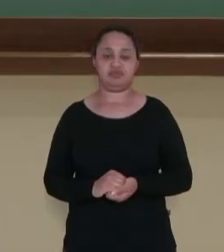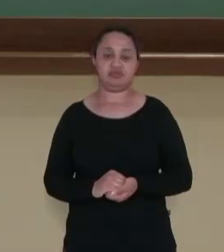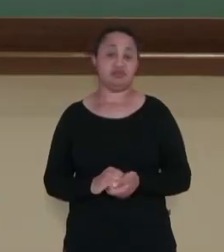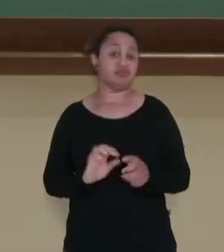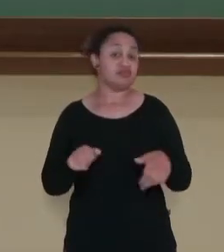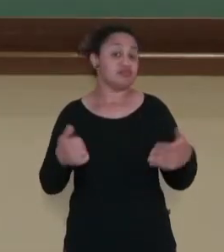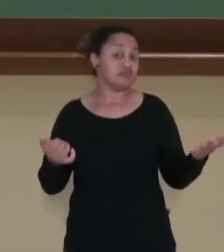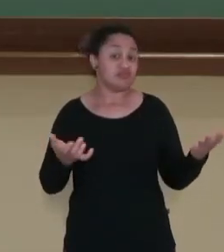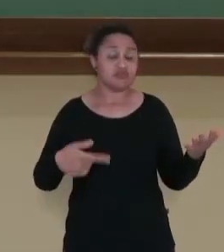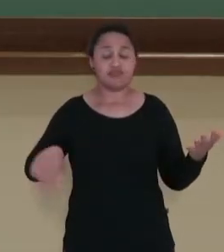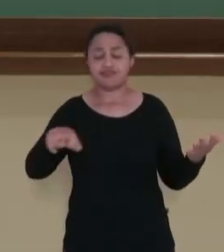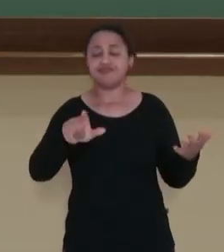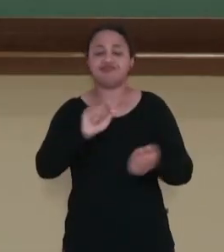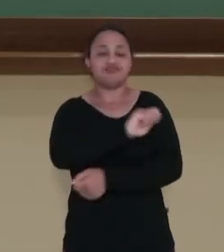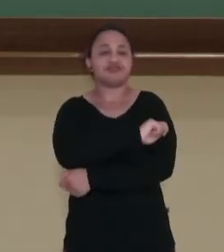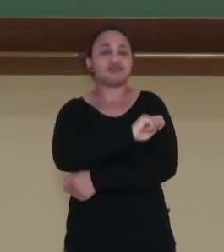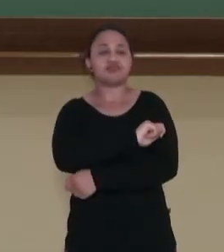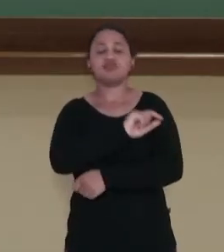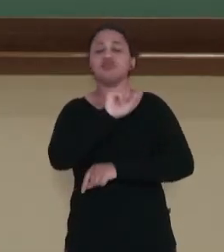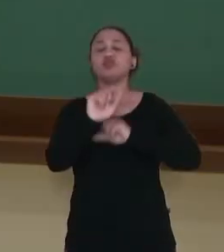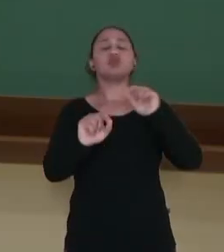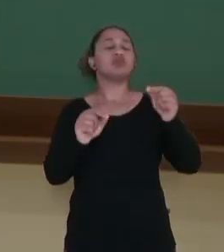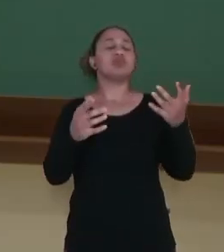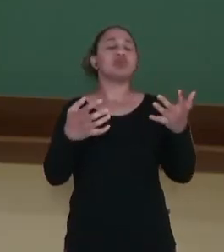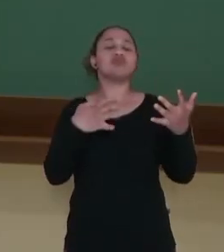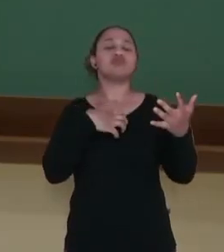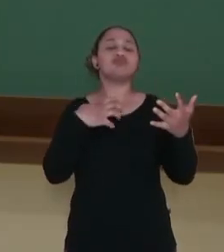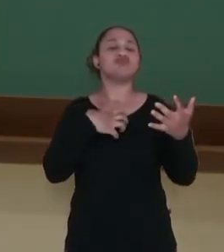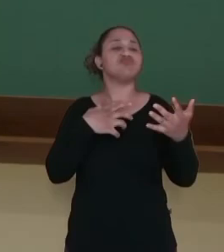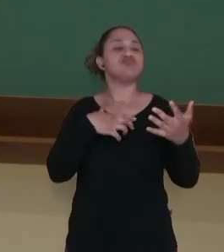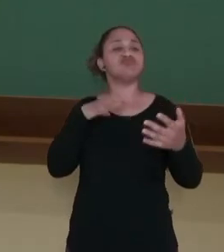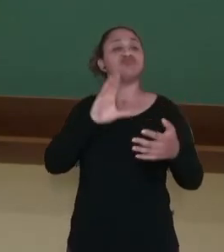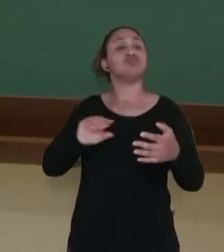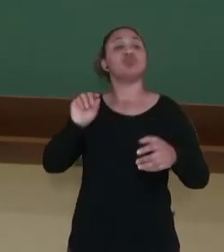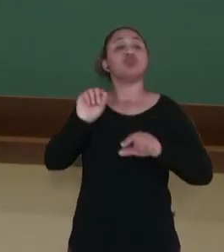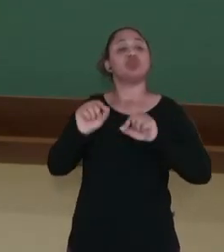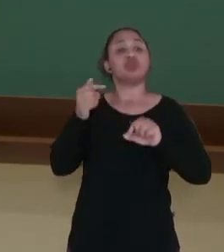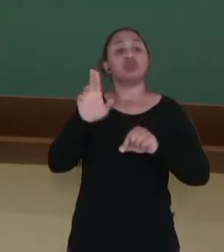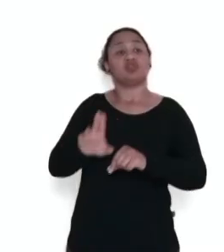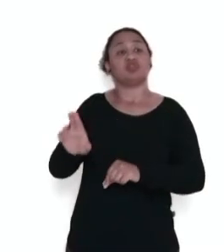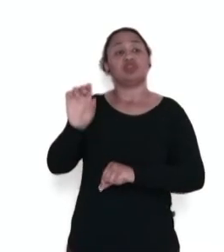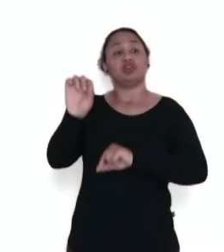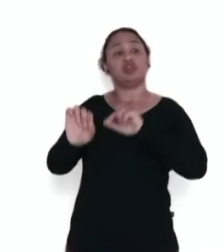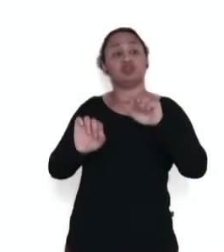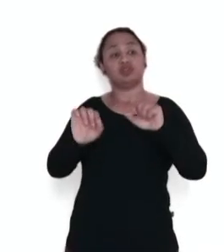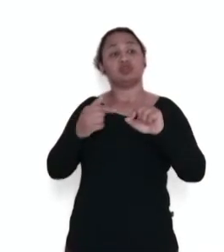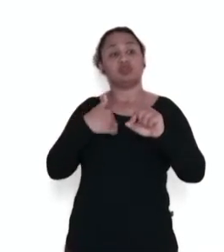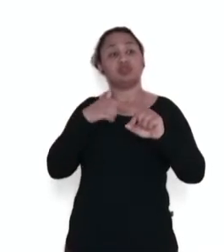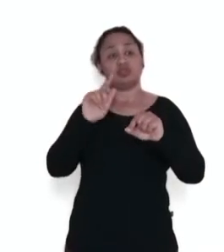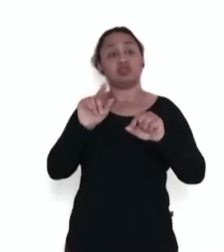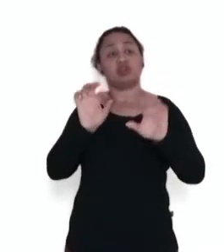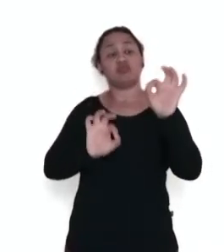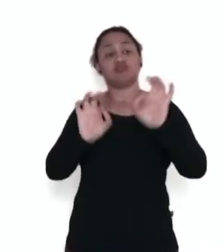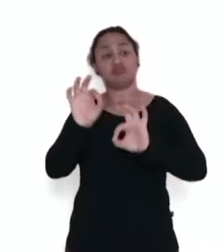Então, estudantes, qual o recurso sonoro ali na questão do som utilizado, né? Esse